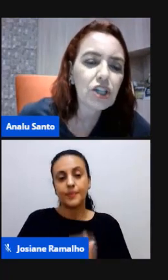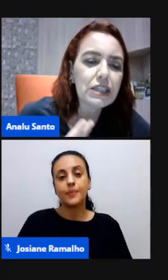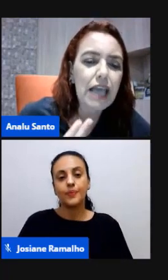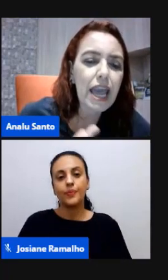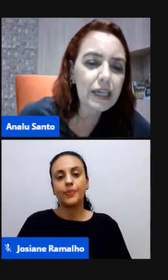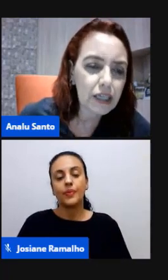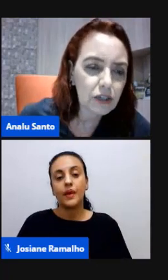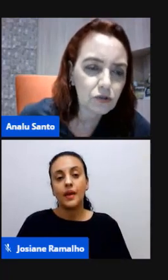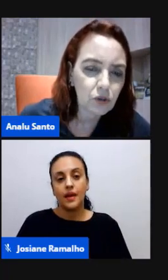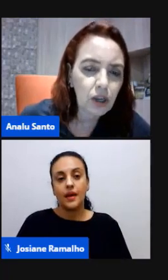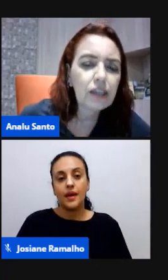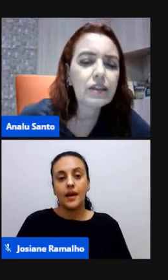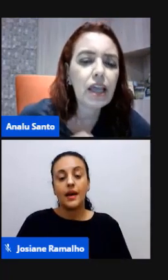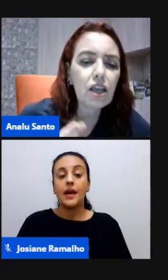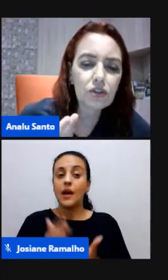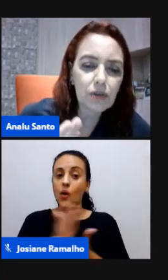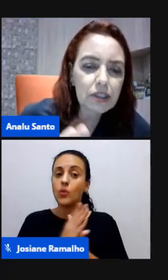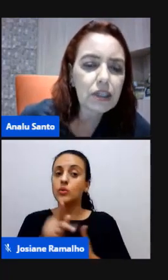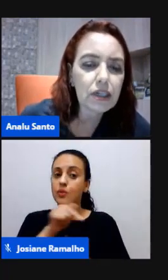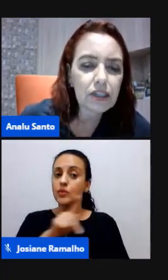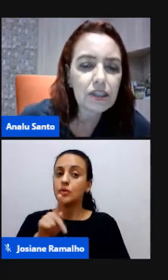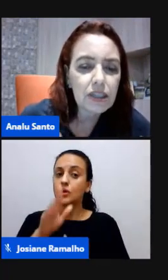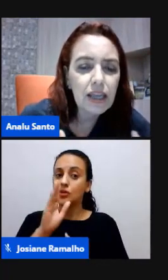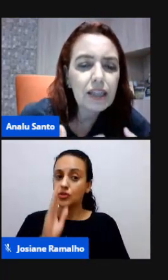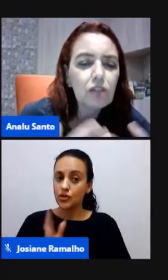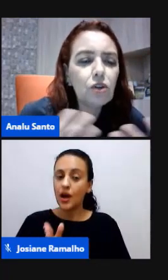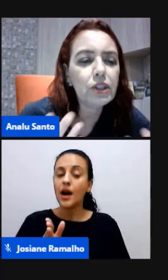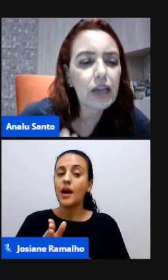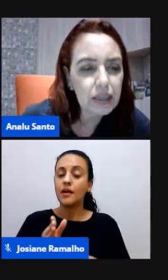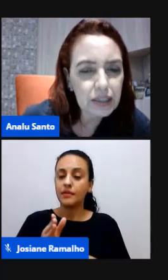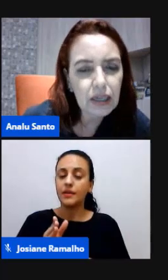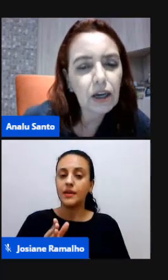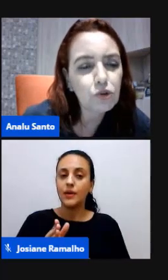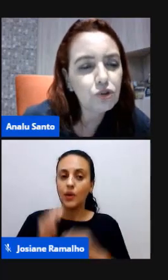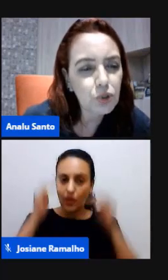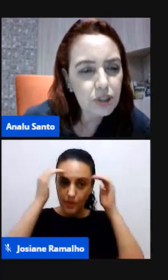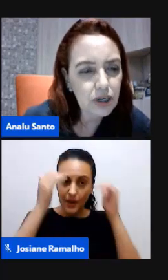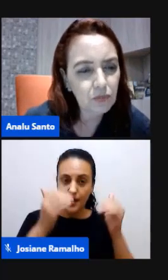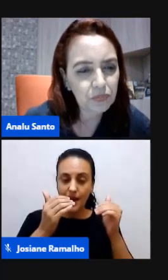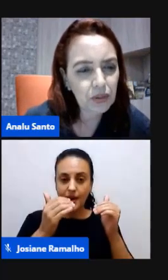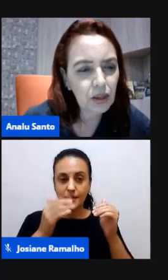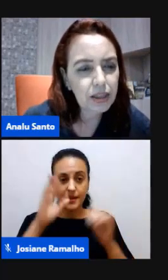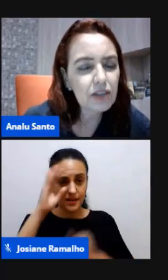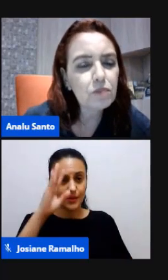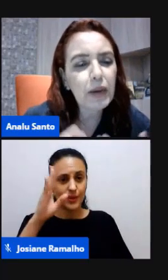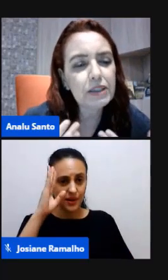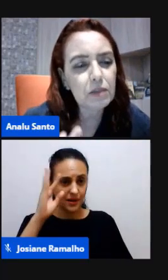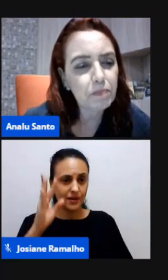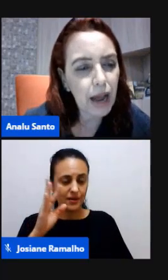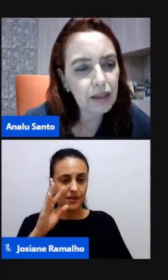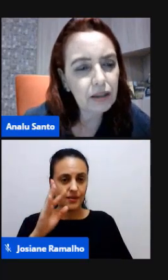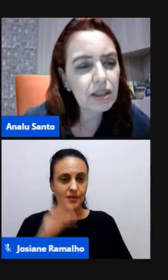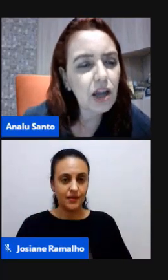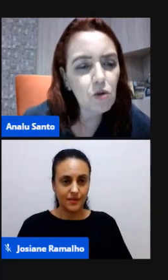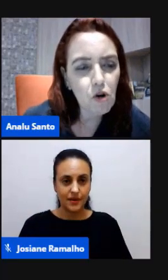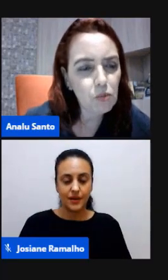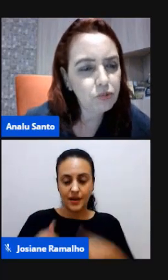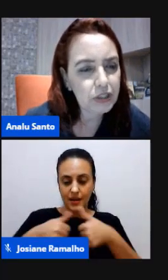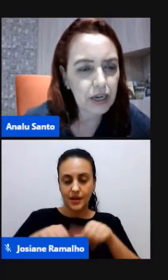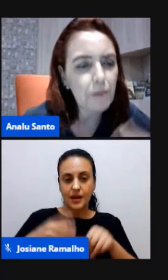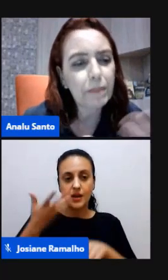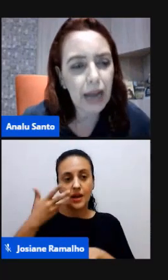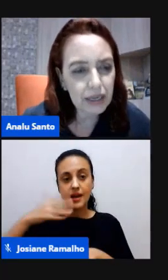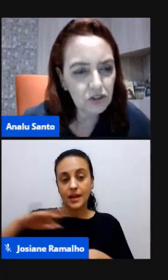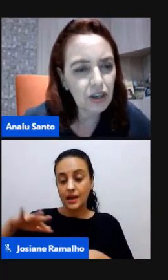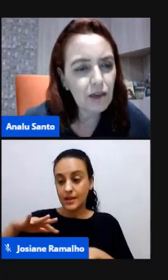fazem, que já seguem isso, que deixam as crianças ter toda essa construção, né, de participar, não como